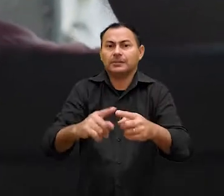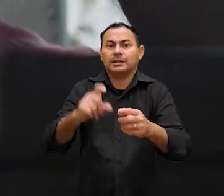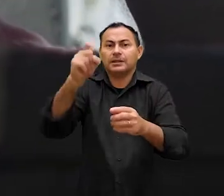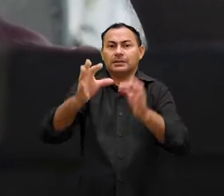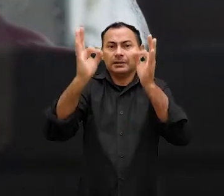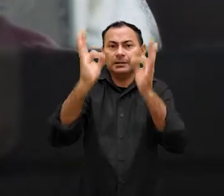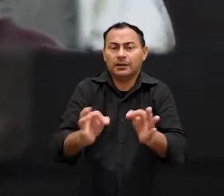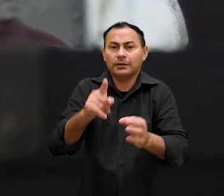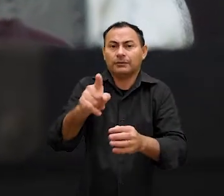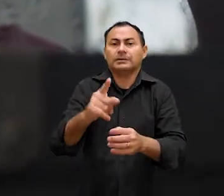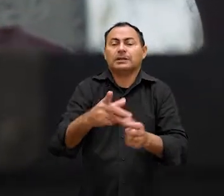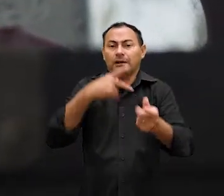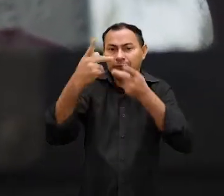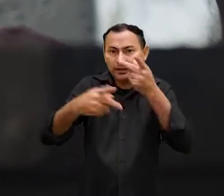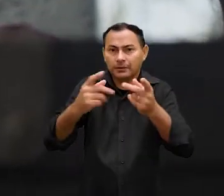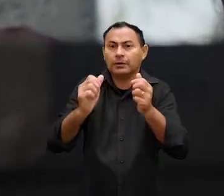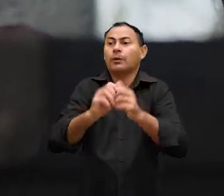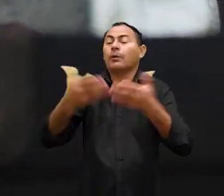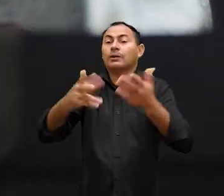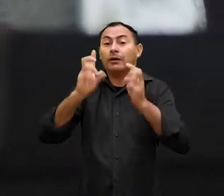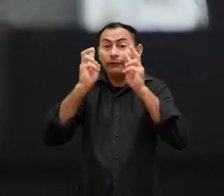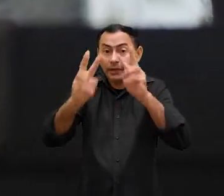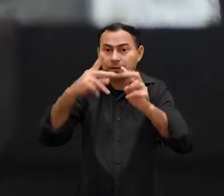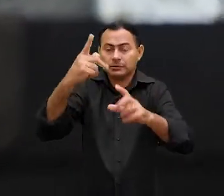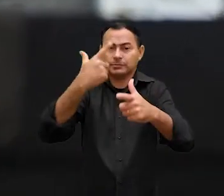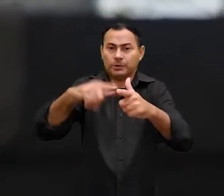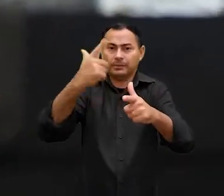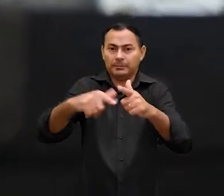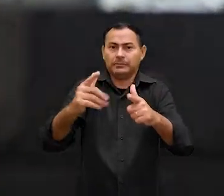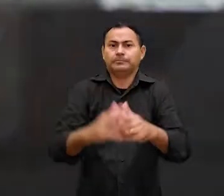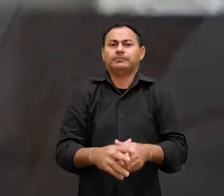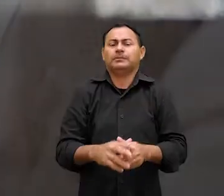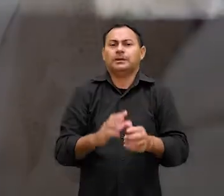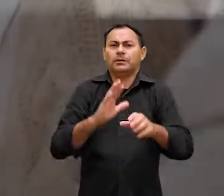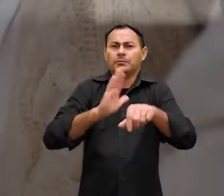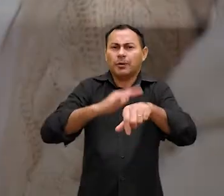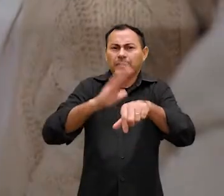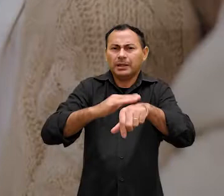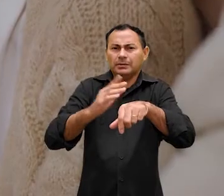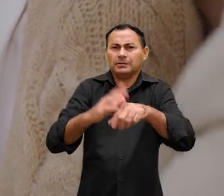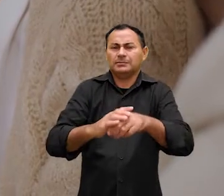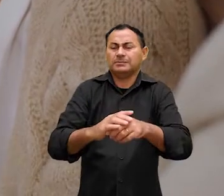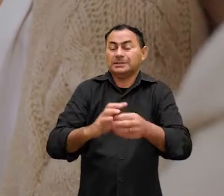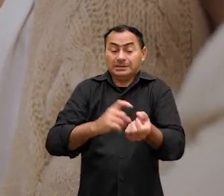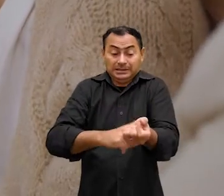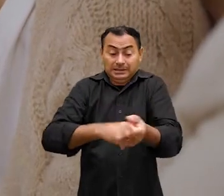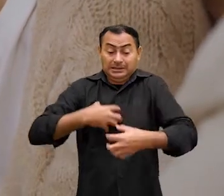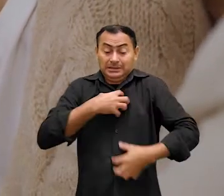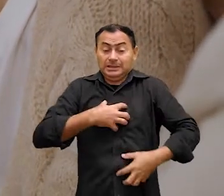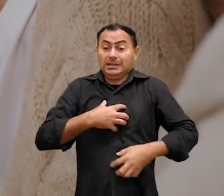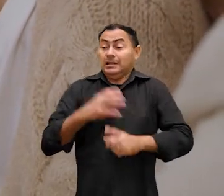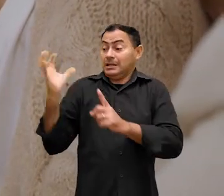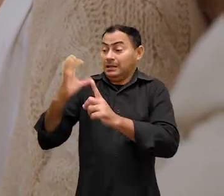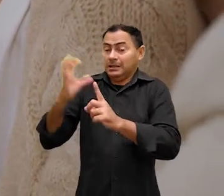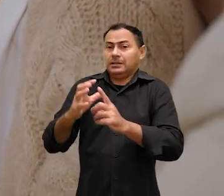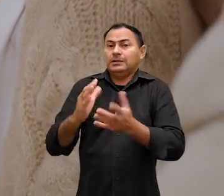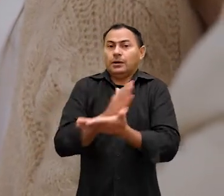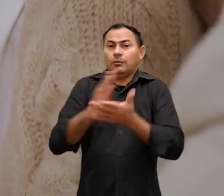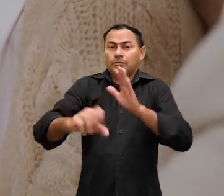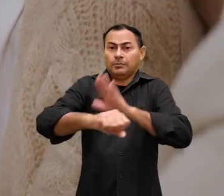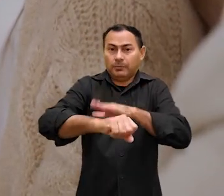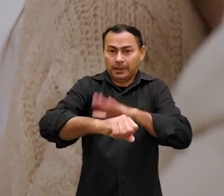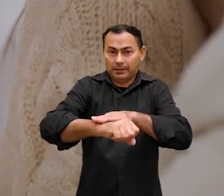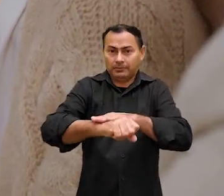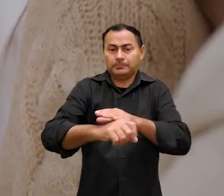Sei exatamente do que você está falando quando ouço sobre os seus problemas. Passamos por momentos de estresse e por pressões e, em alguns